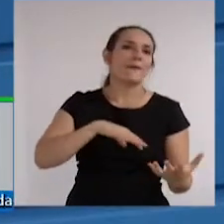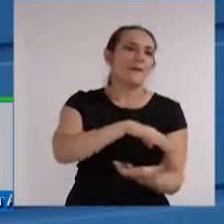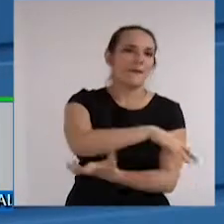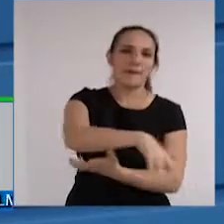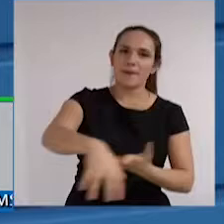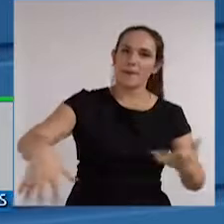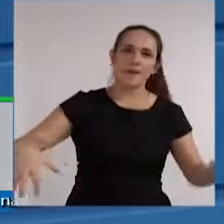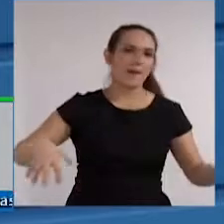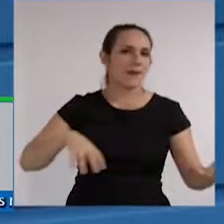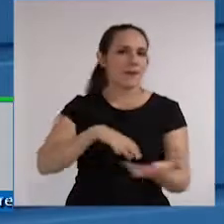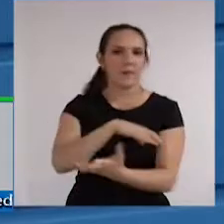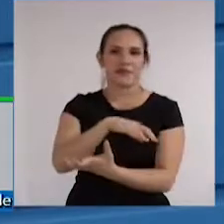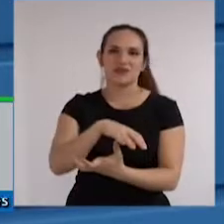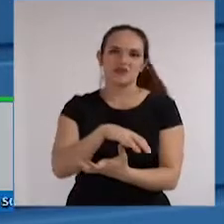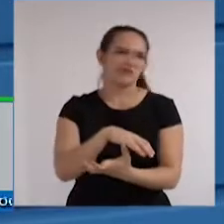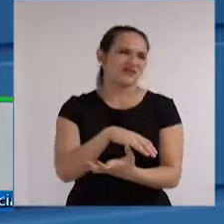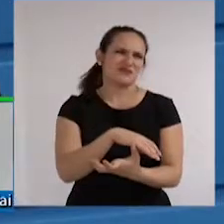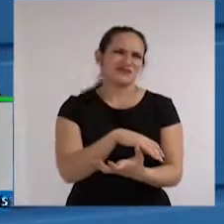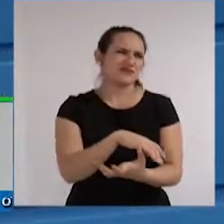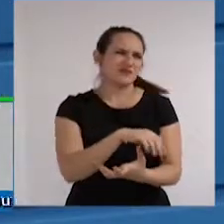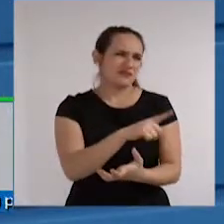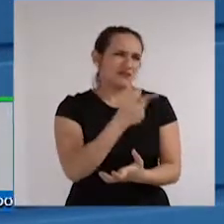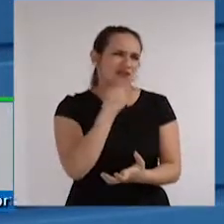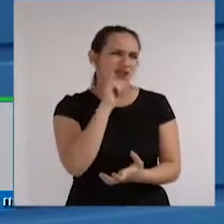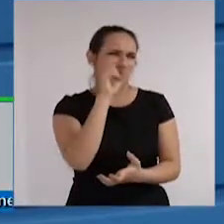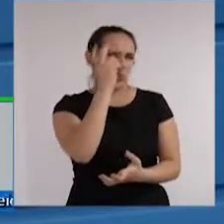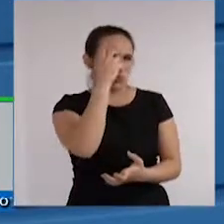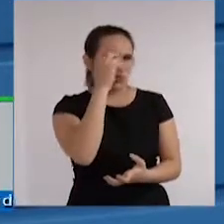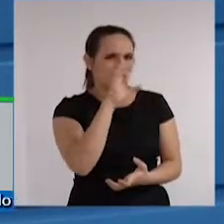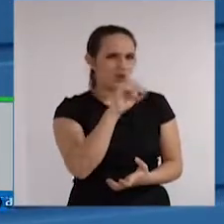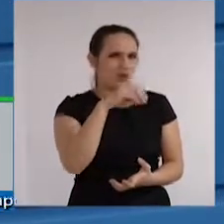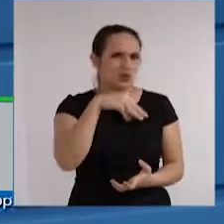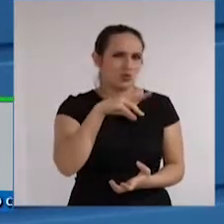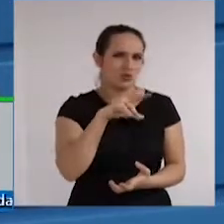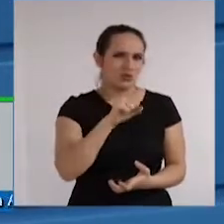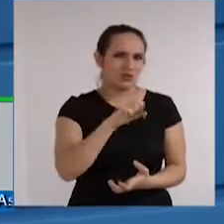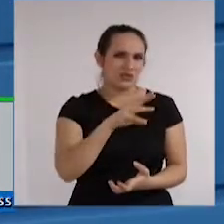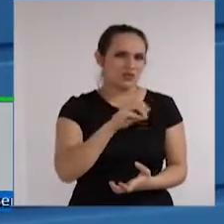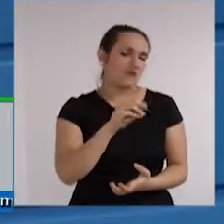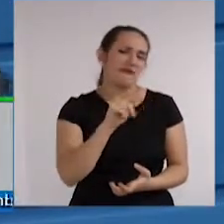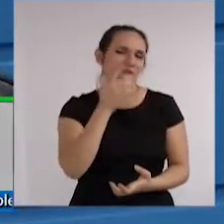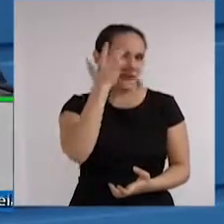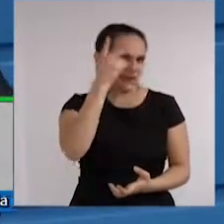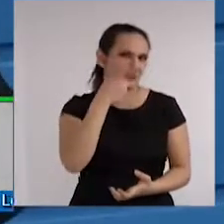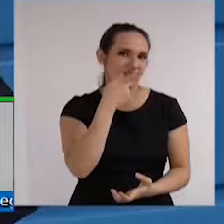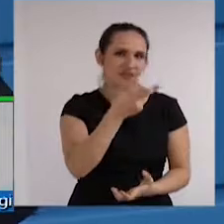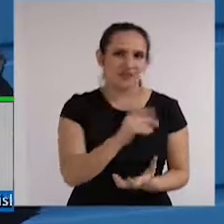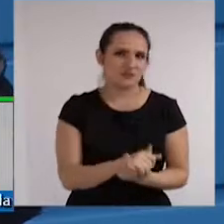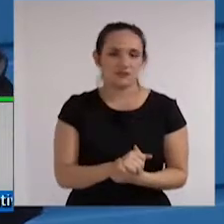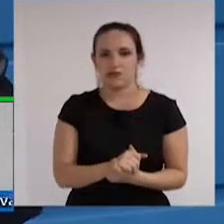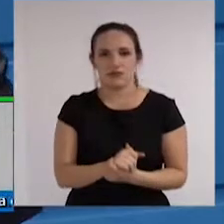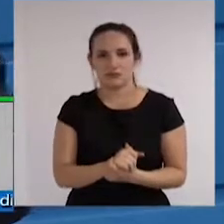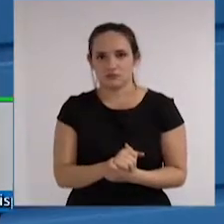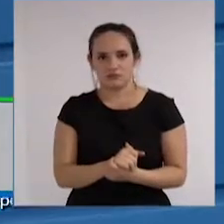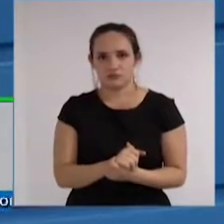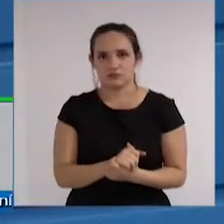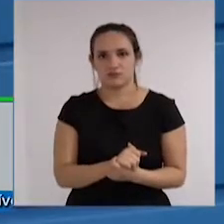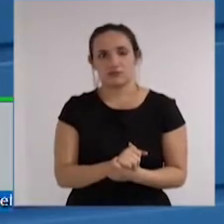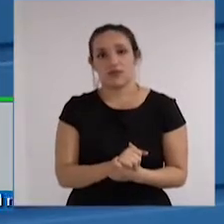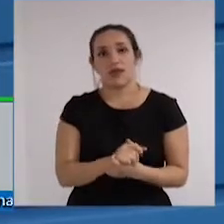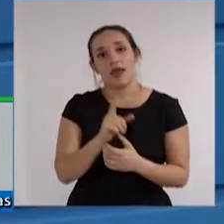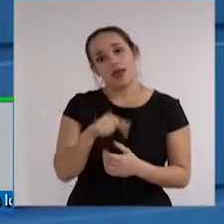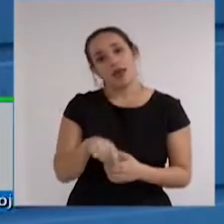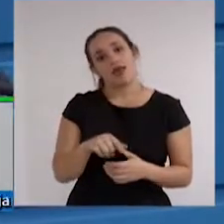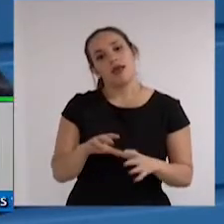comunismo. O comunismo é uma coisa muito fácil de se colocar. O que é o comunismo? É fazer uma coisa comunitária. É